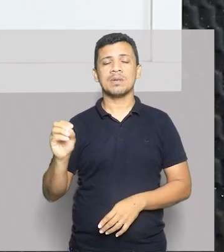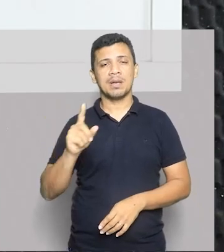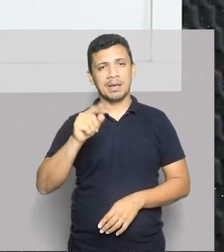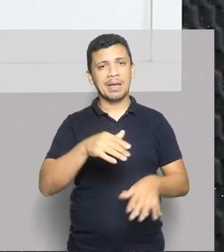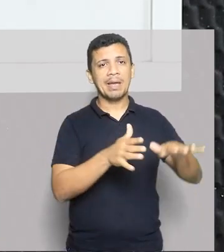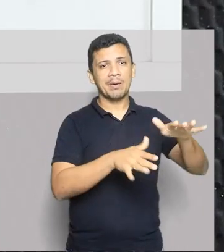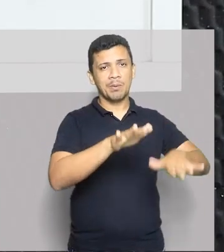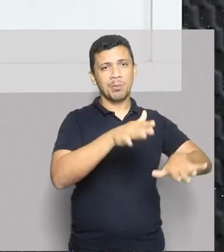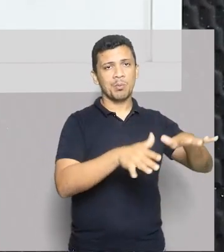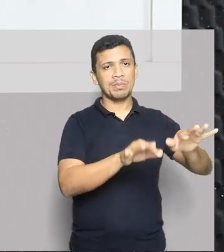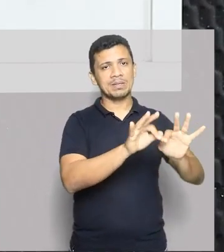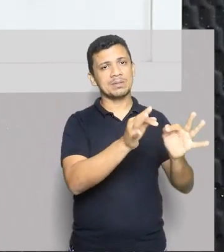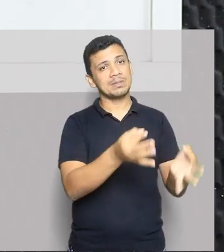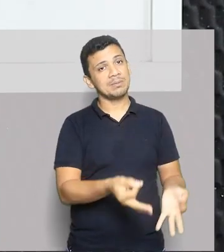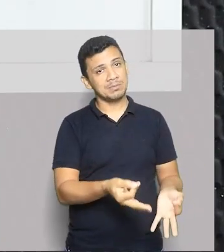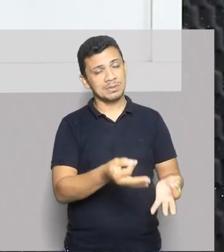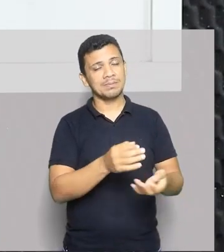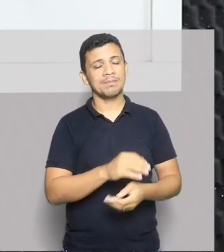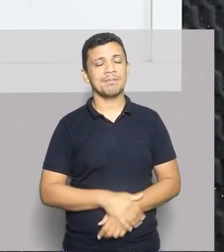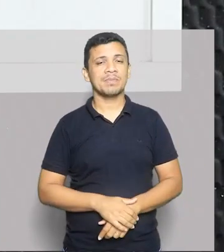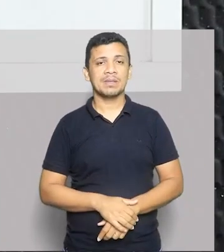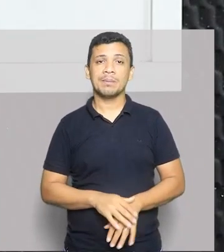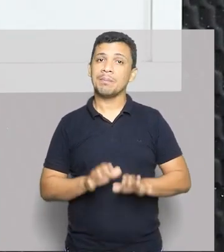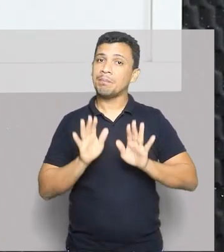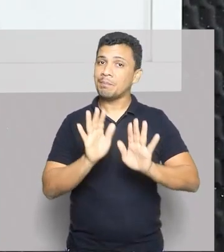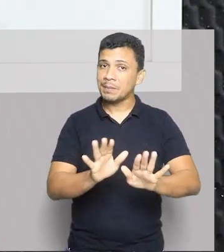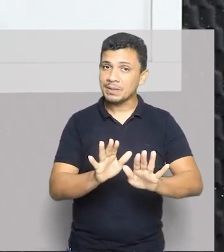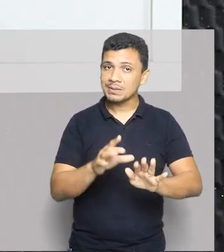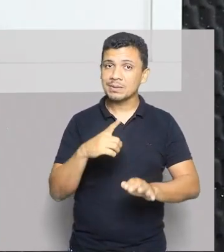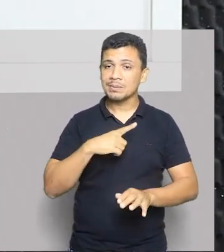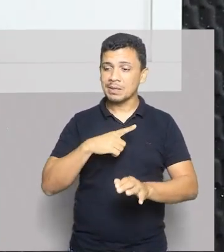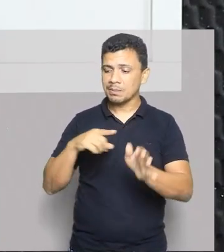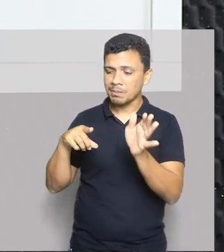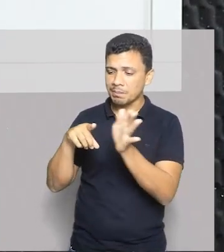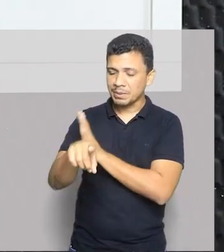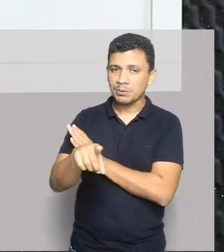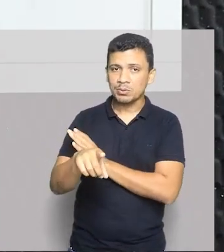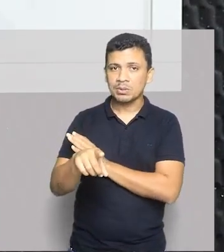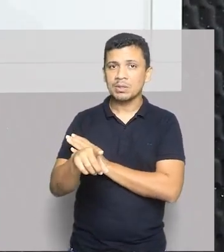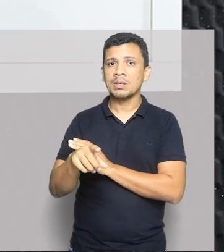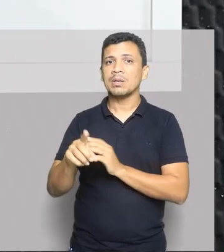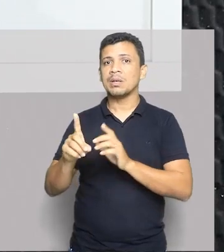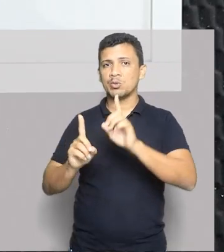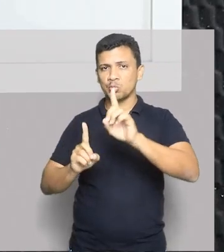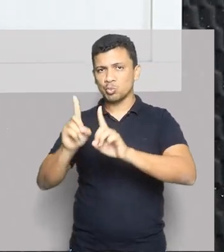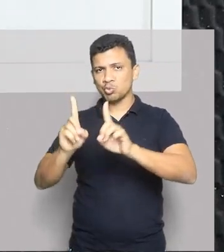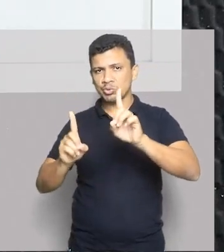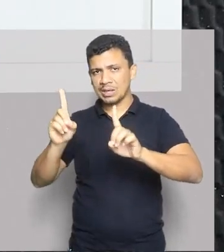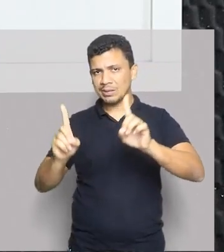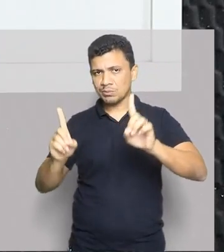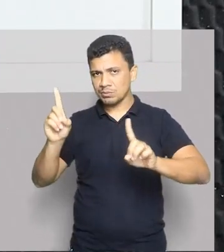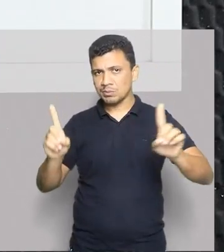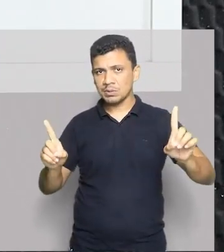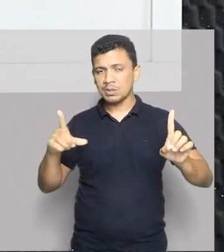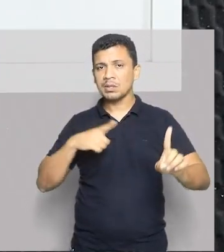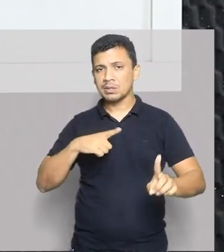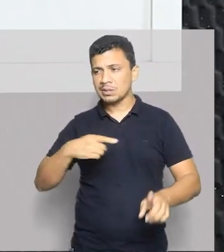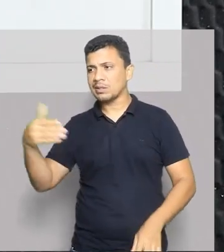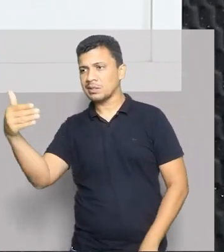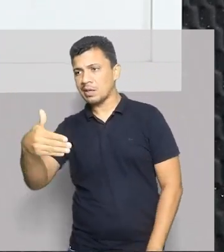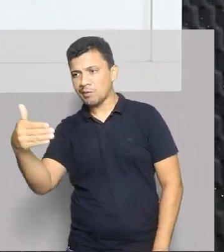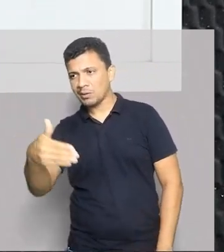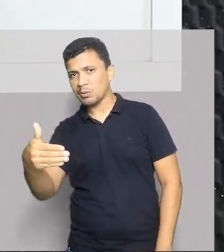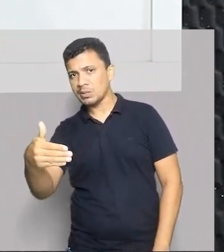média aritmética simples. Tá? Agora, se a questão ela traz os dados, atribui os dados a uma